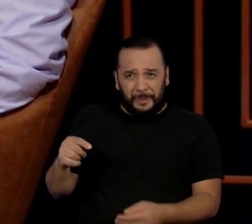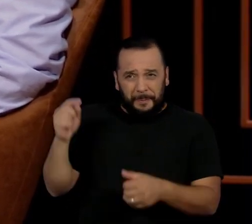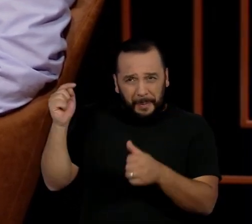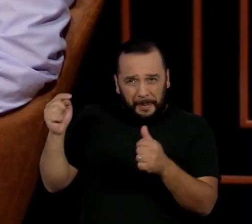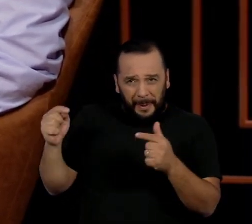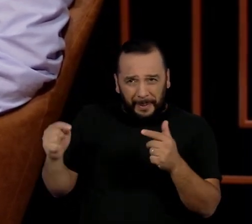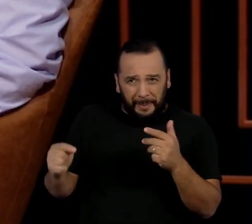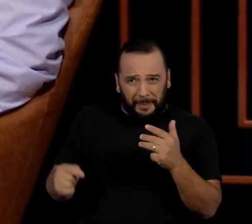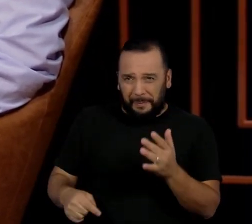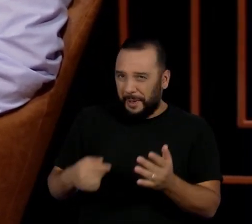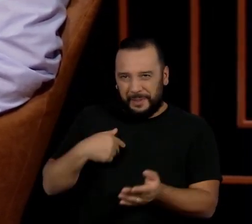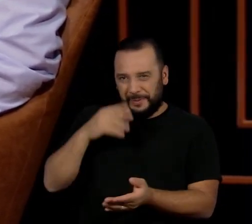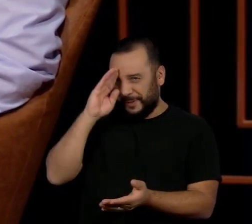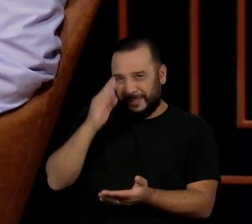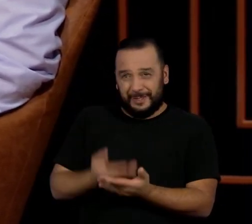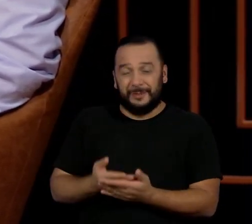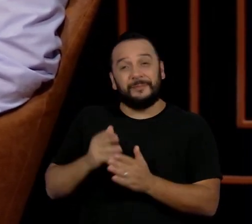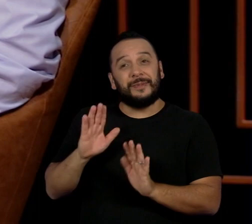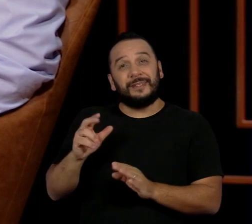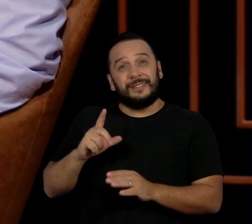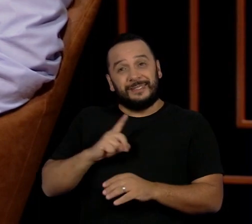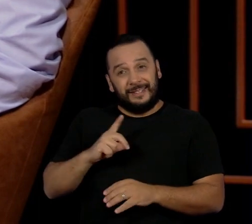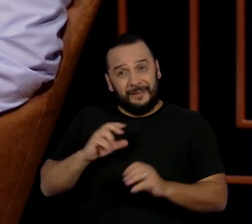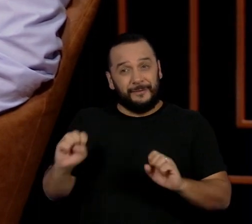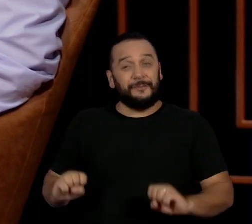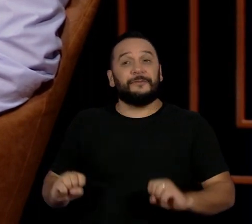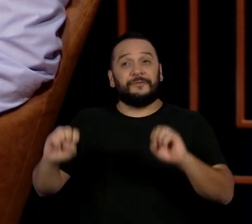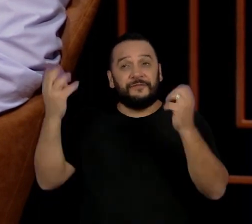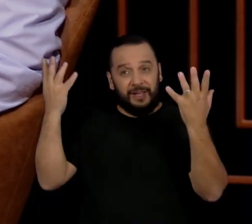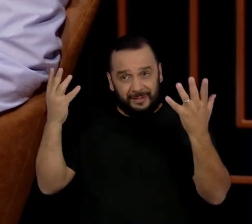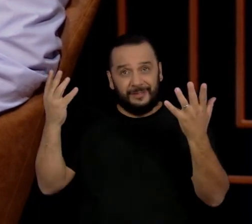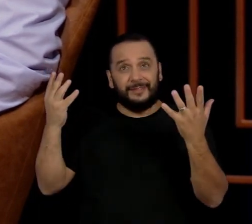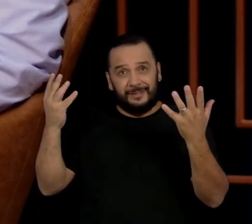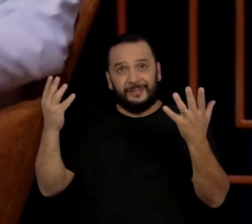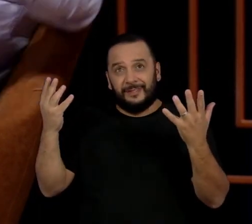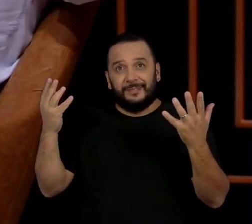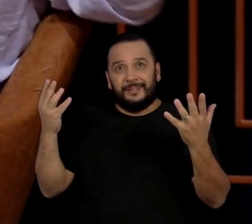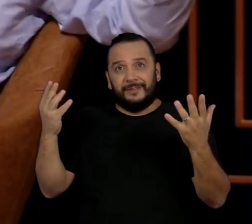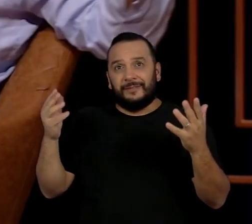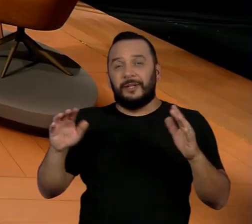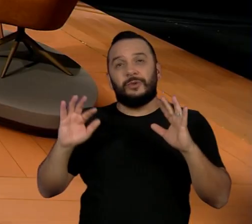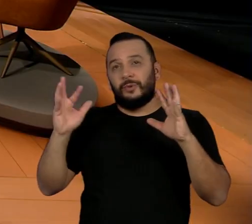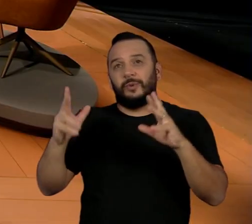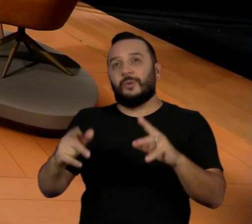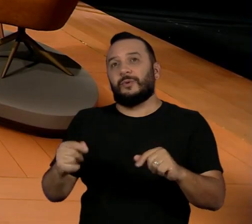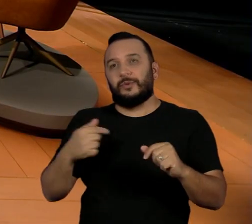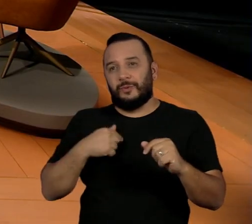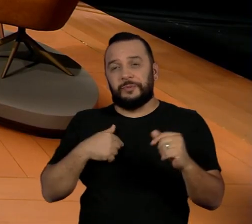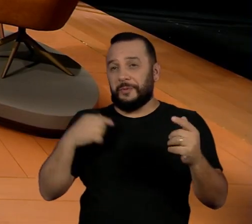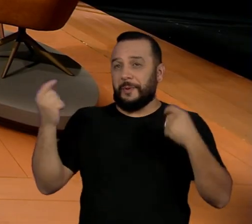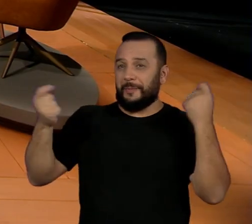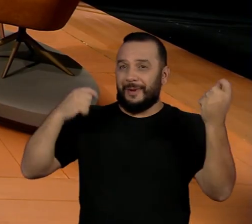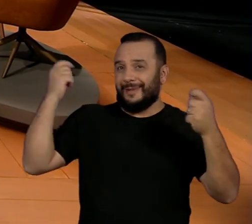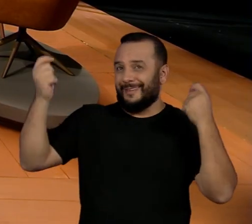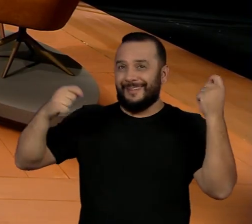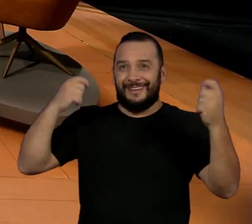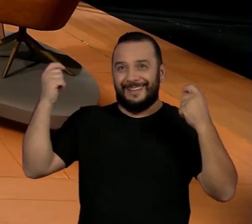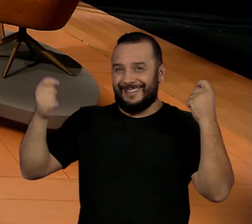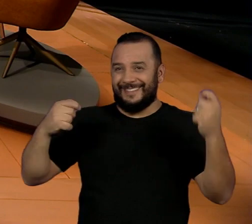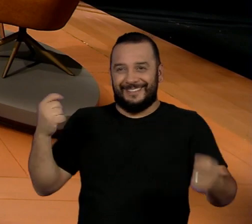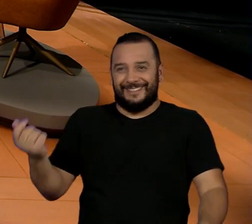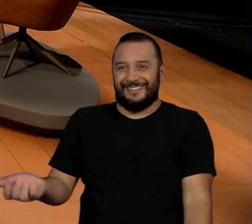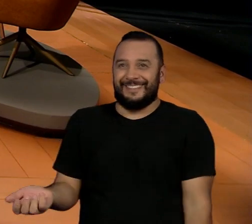Agora, também, por outro lado, se a gente der uma festa depois daqui, depois de tudo isso que falaram de mim, vai todo mundo uma rave, né? A gente vai fazer uma rave depois